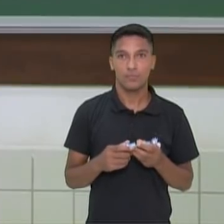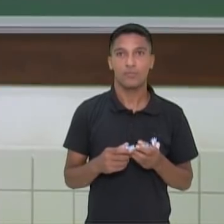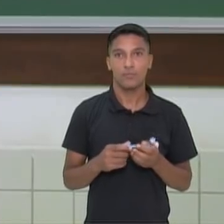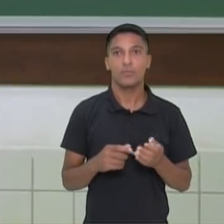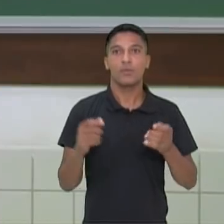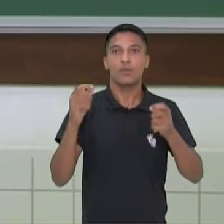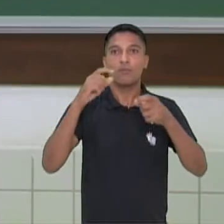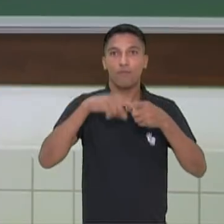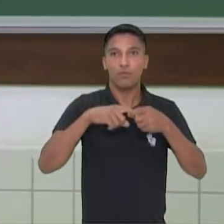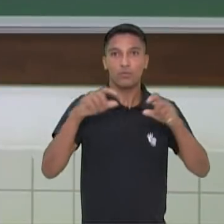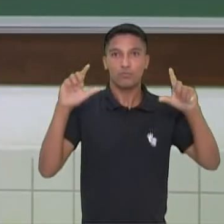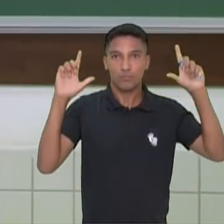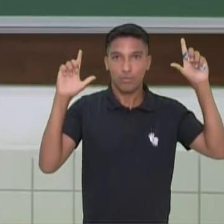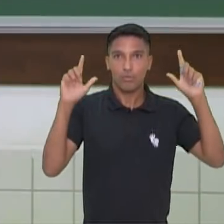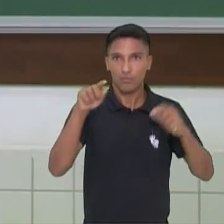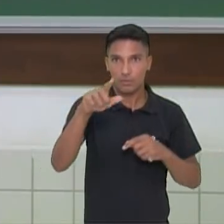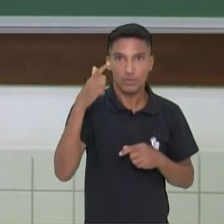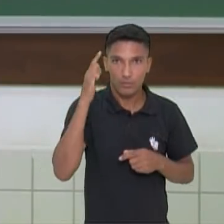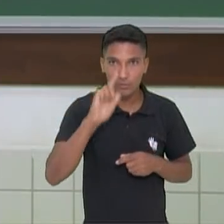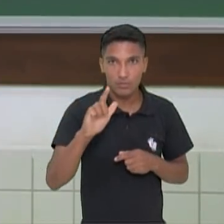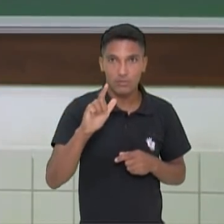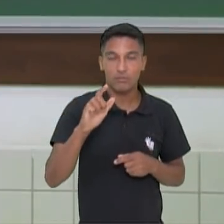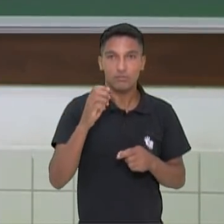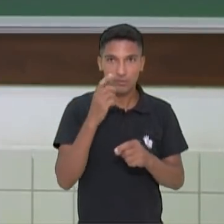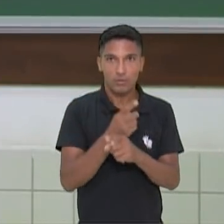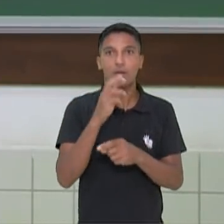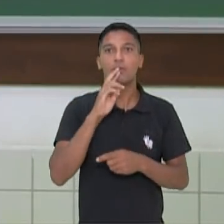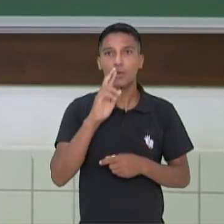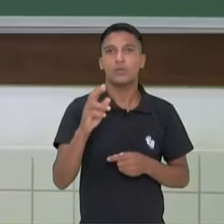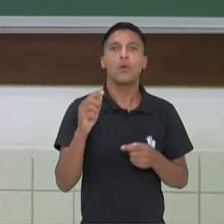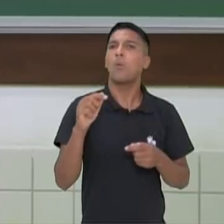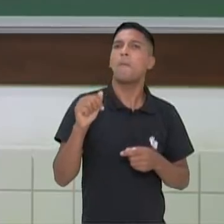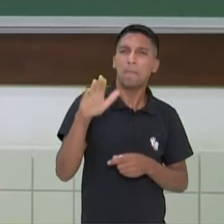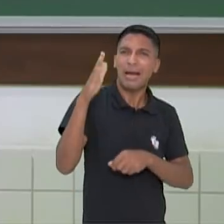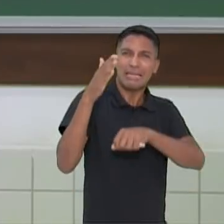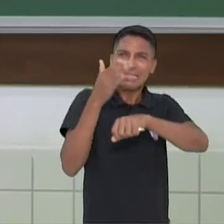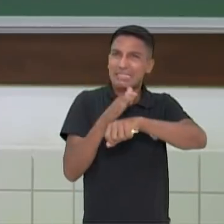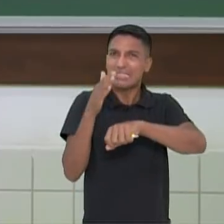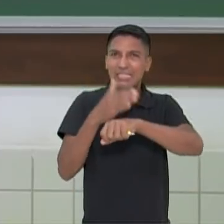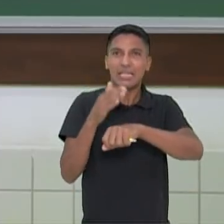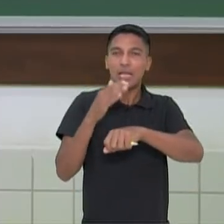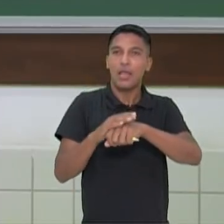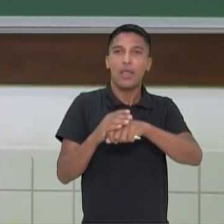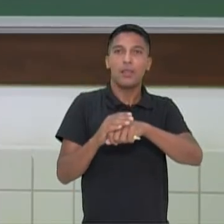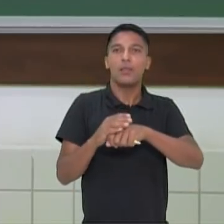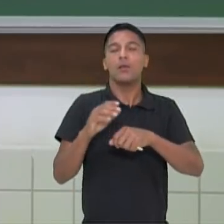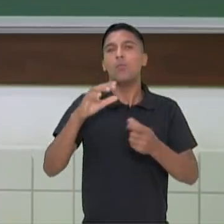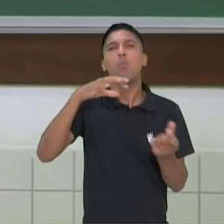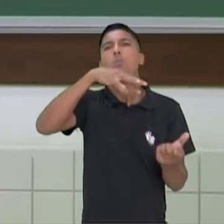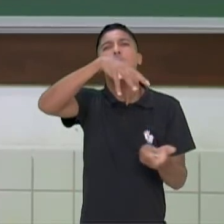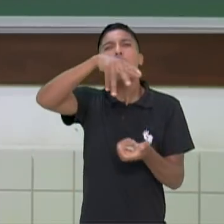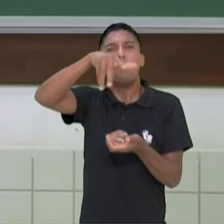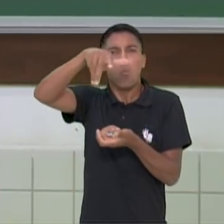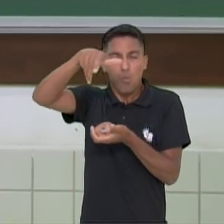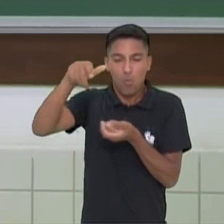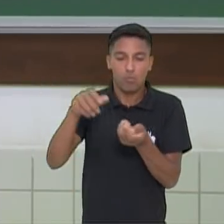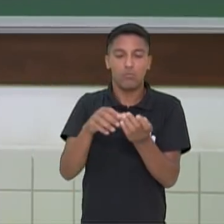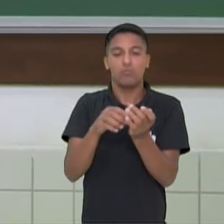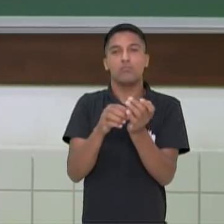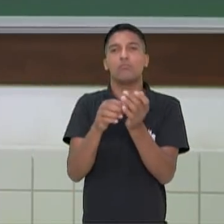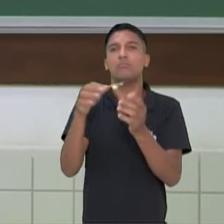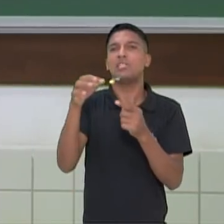Já retornamos, pessoal. E aí, você conseguiu identificar qual é, então, a modalidade do skate considerada que é